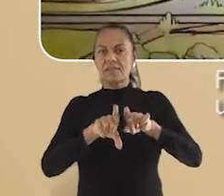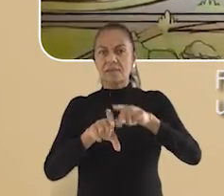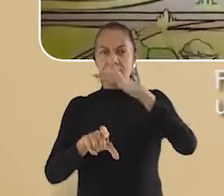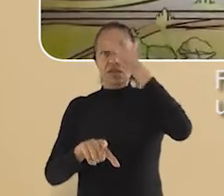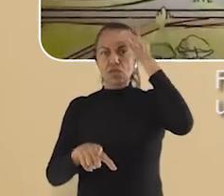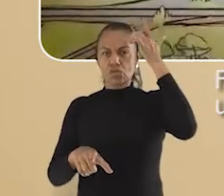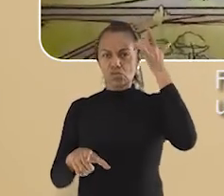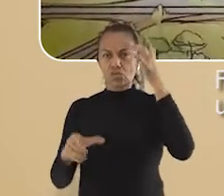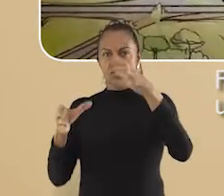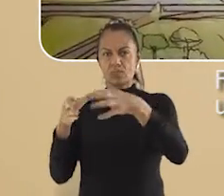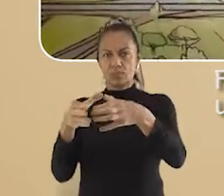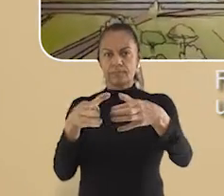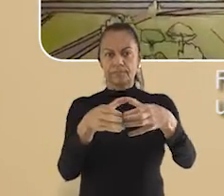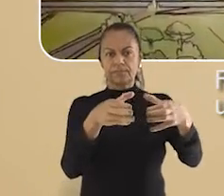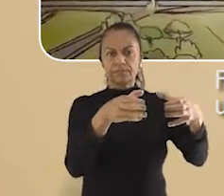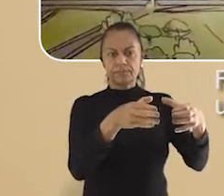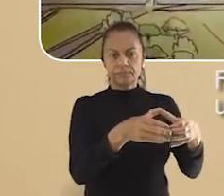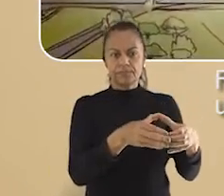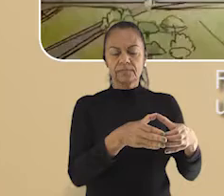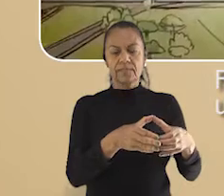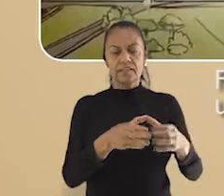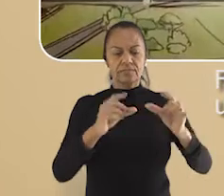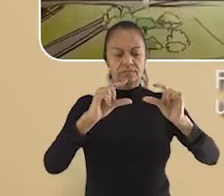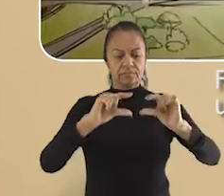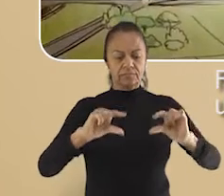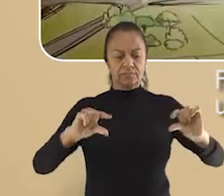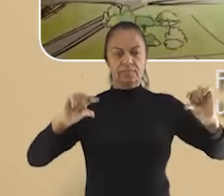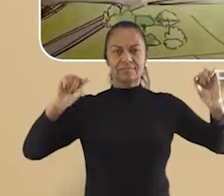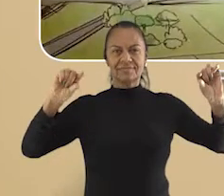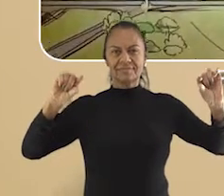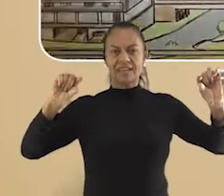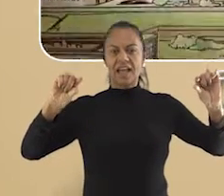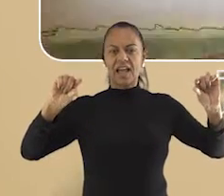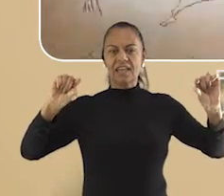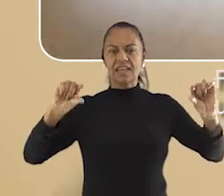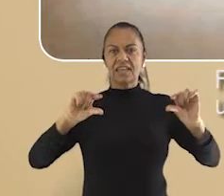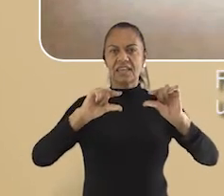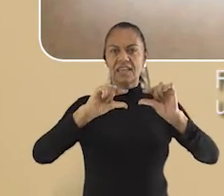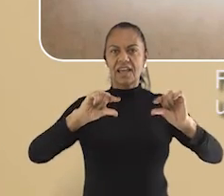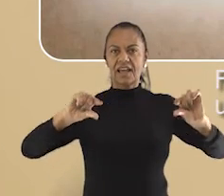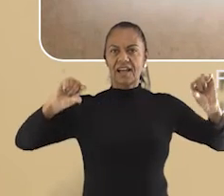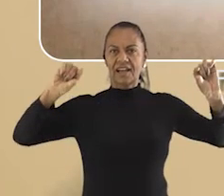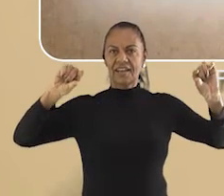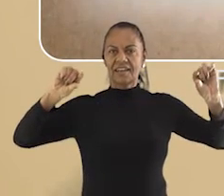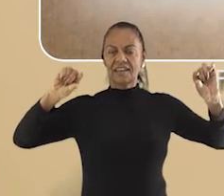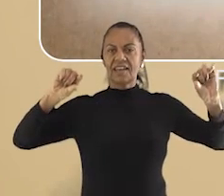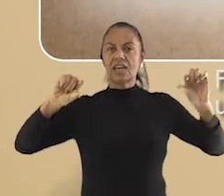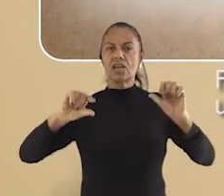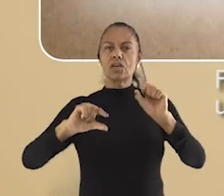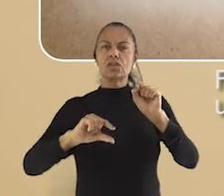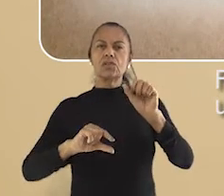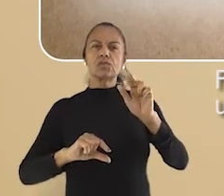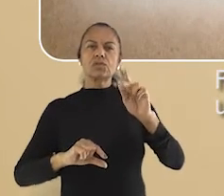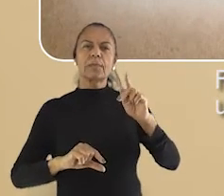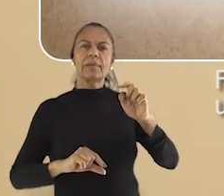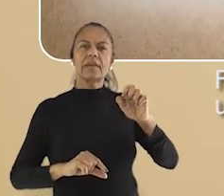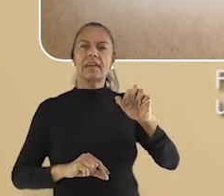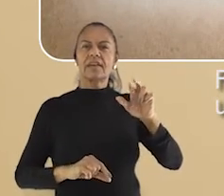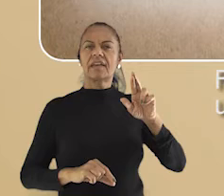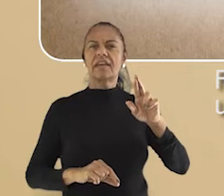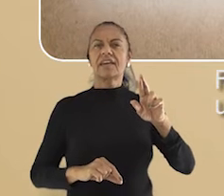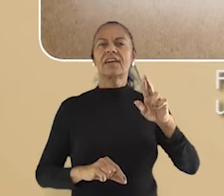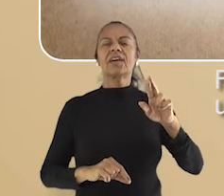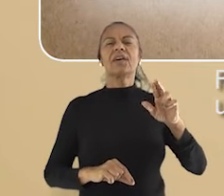dimensão simbólica que representa a nação e a coletividade. No eixo curvo, as asas do avião,